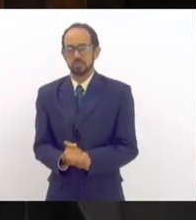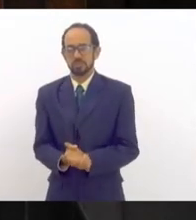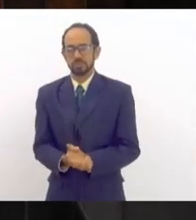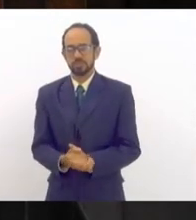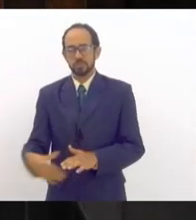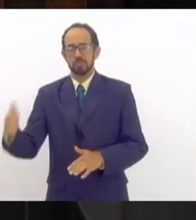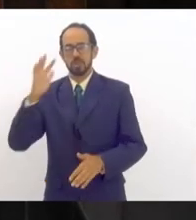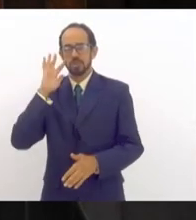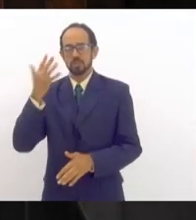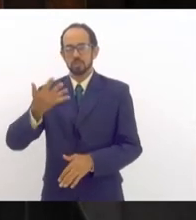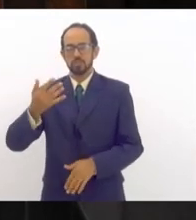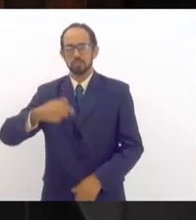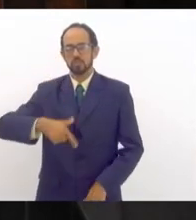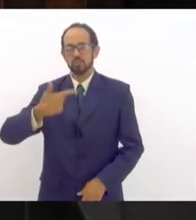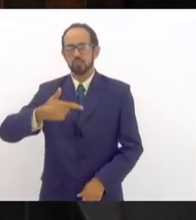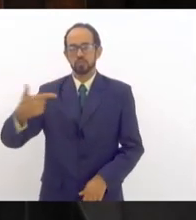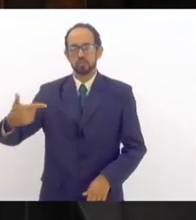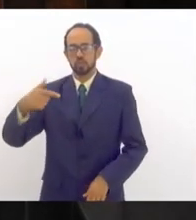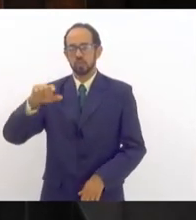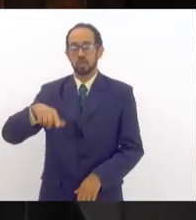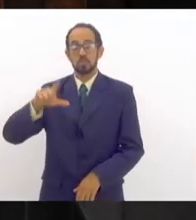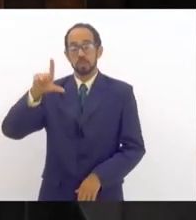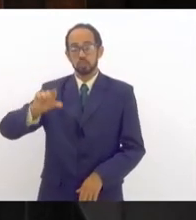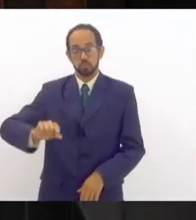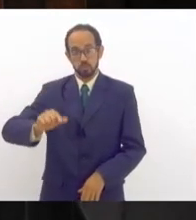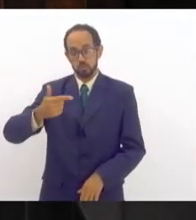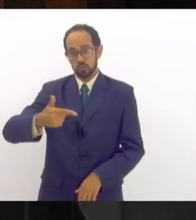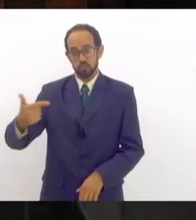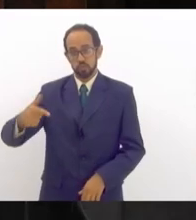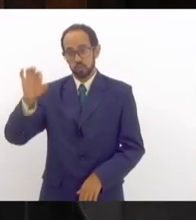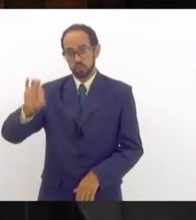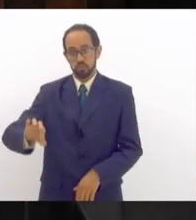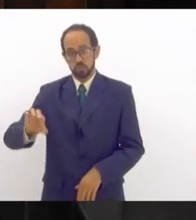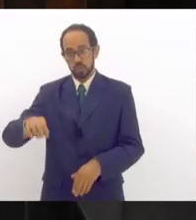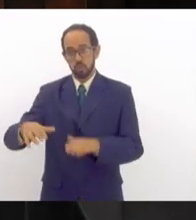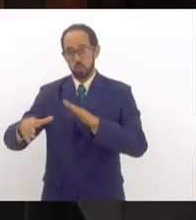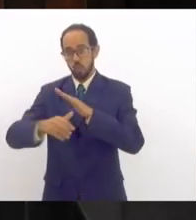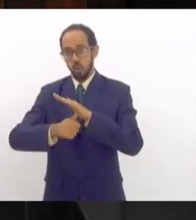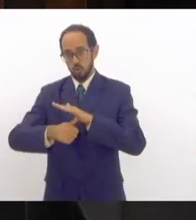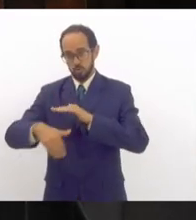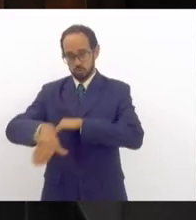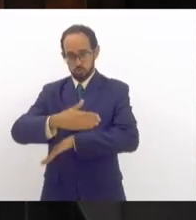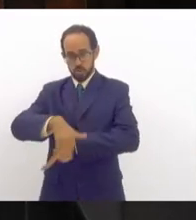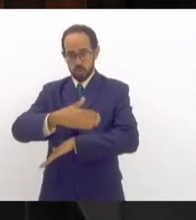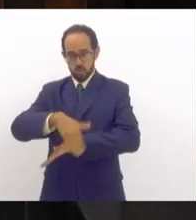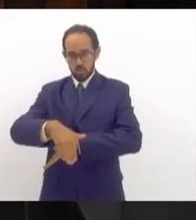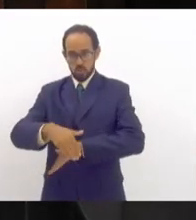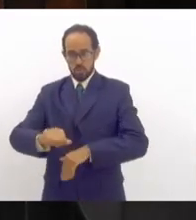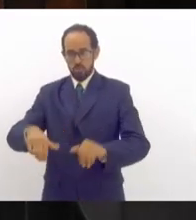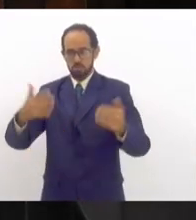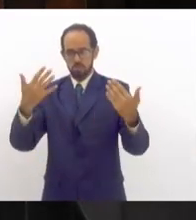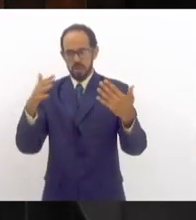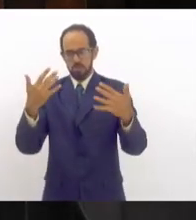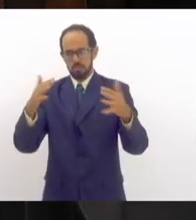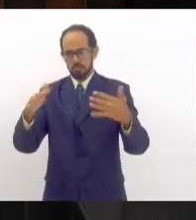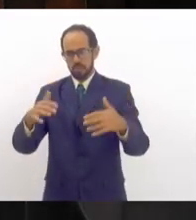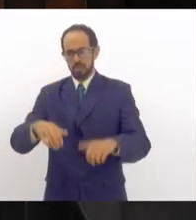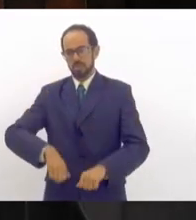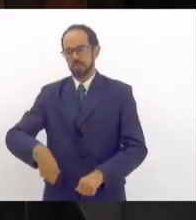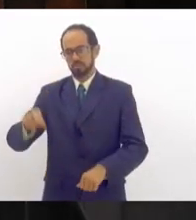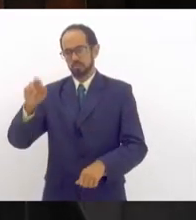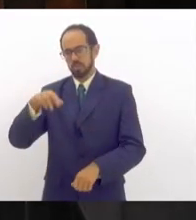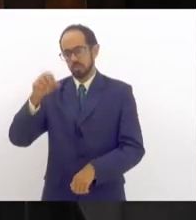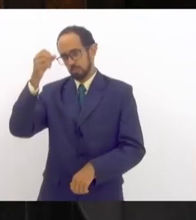de 22% do roubo de rua então quero que parabenizar o empenho o comprometimento do prefeito Rogério Lisboa